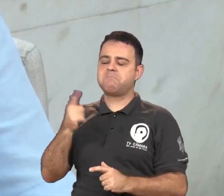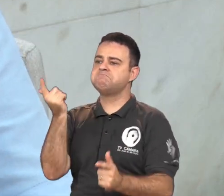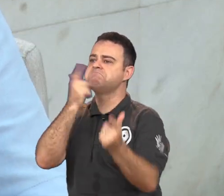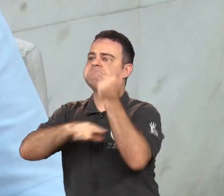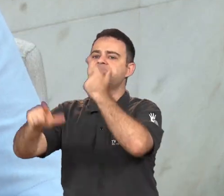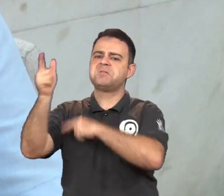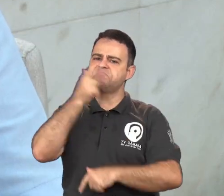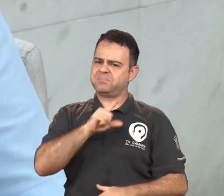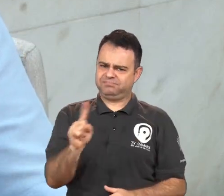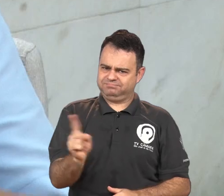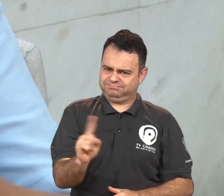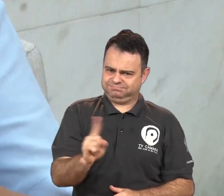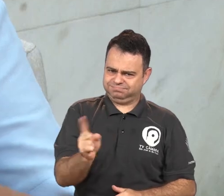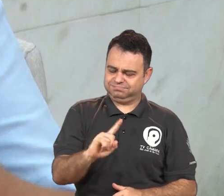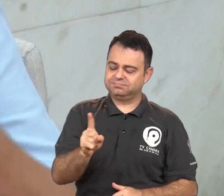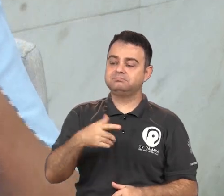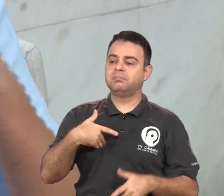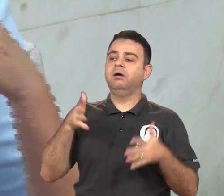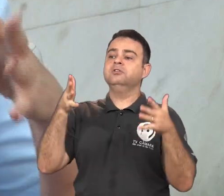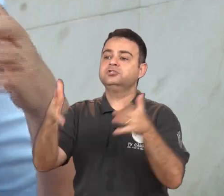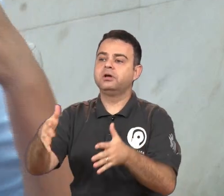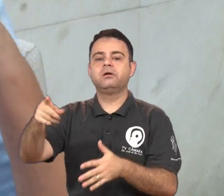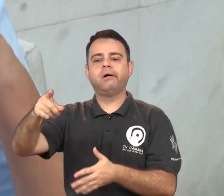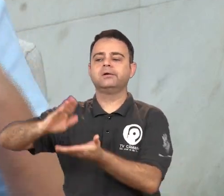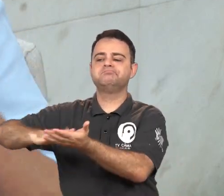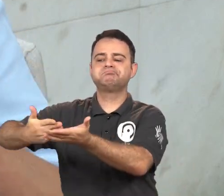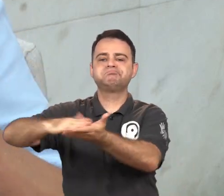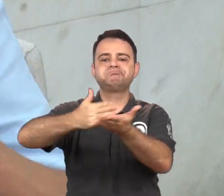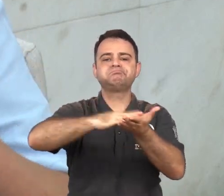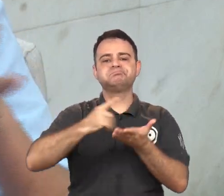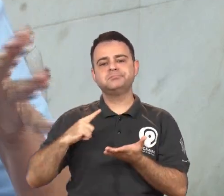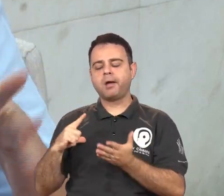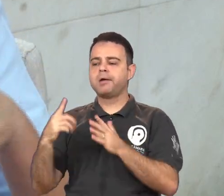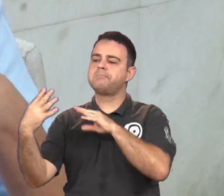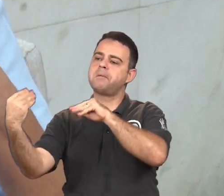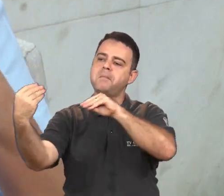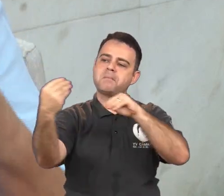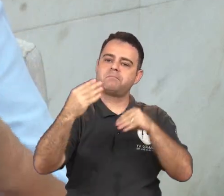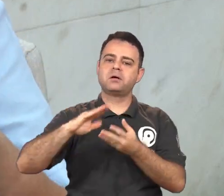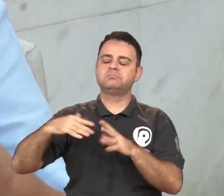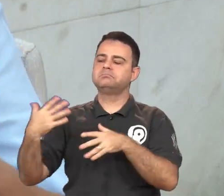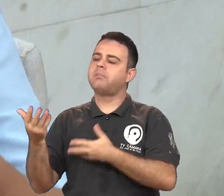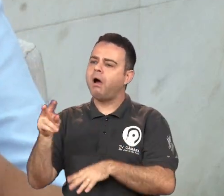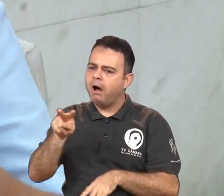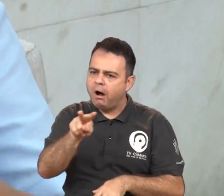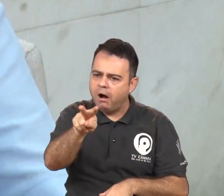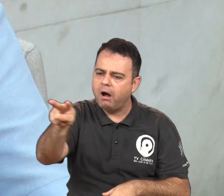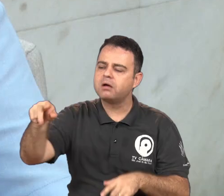com o básico. Mas você chega lá, tem os tradutores, você vai entender perfeitamente o trabalho que está sendo